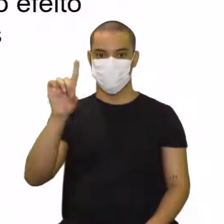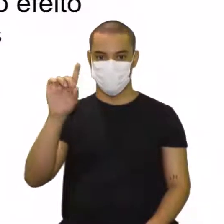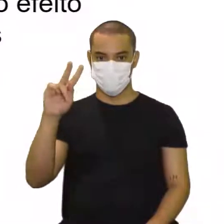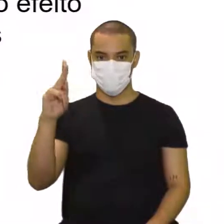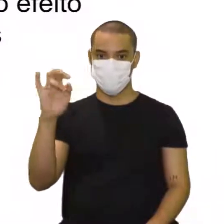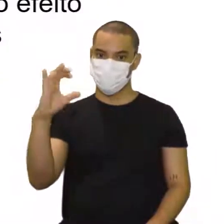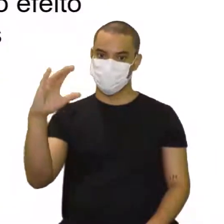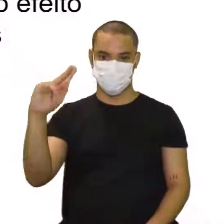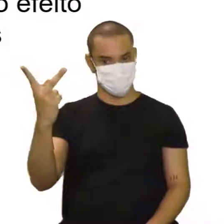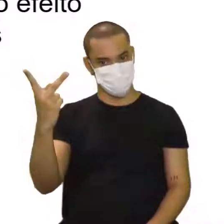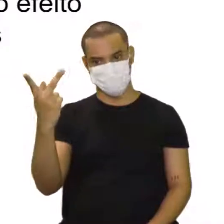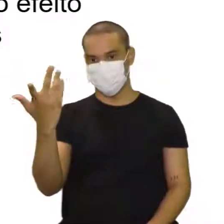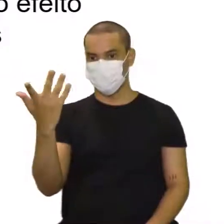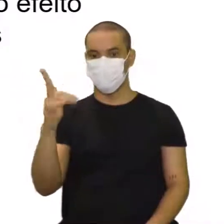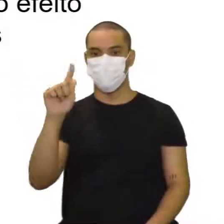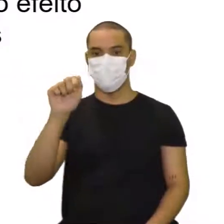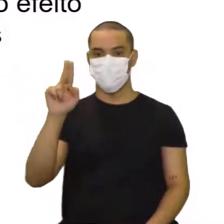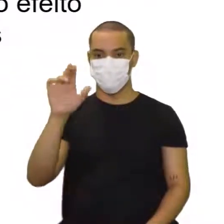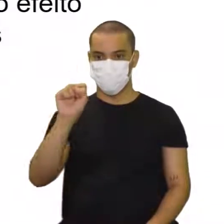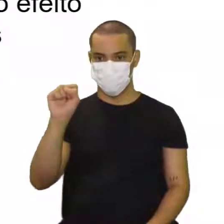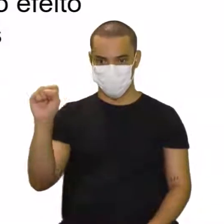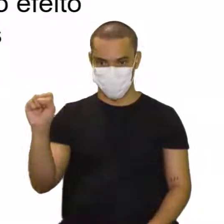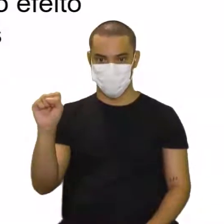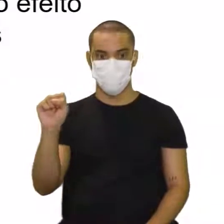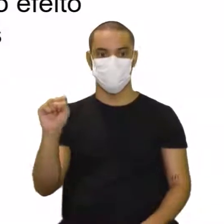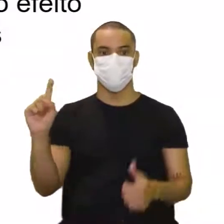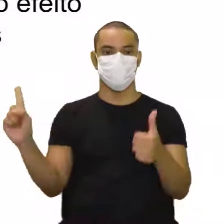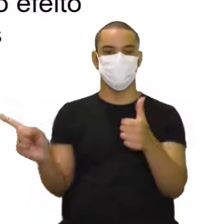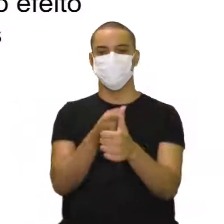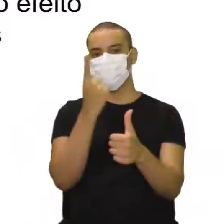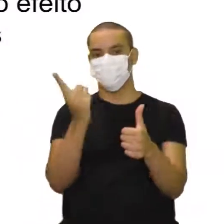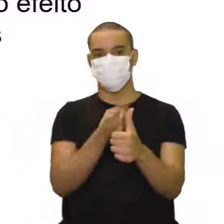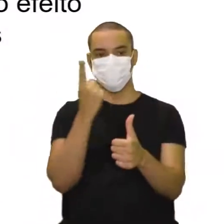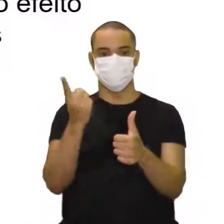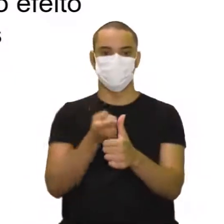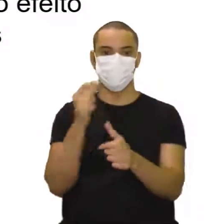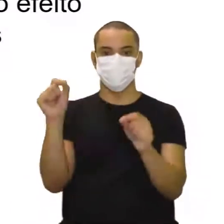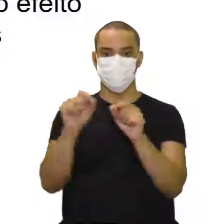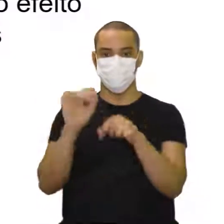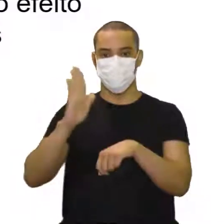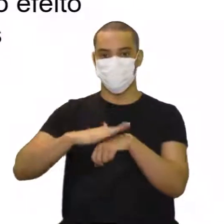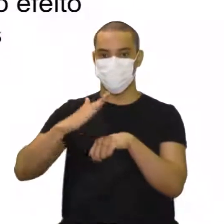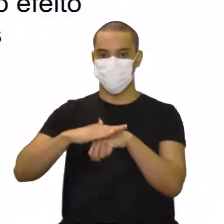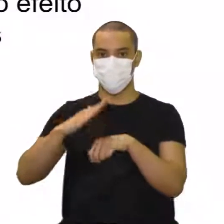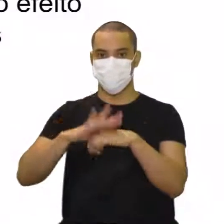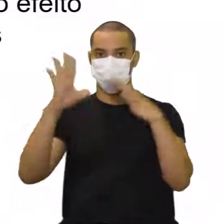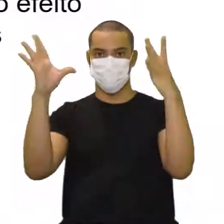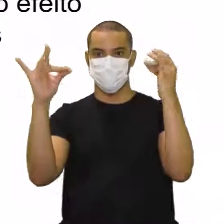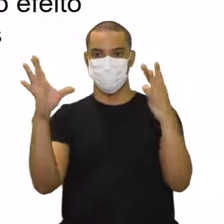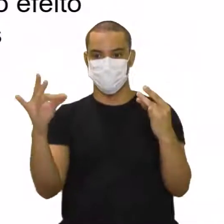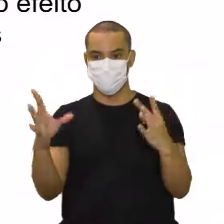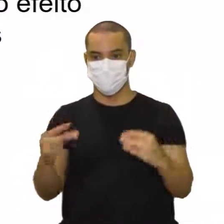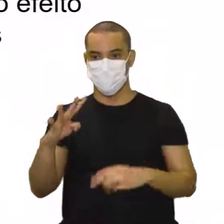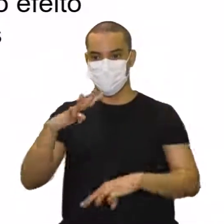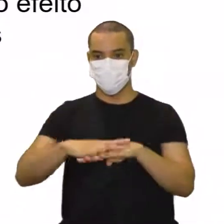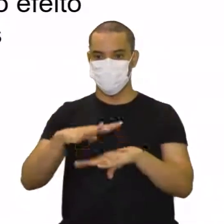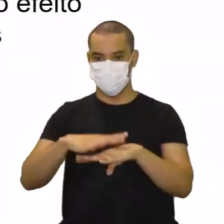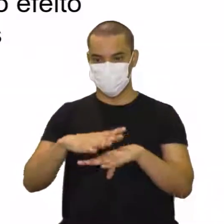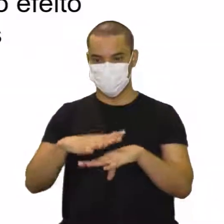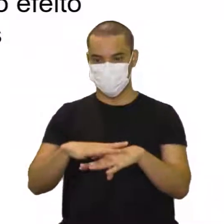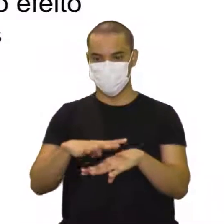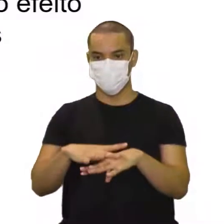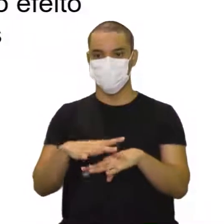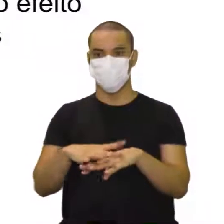Friedrich, aí tem que ver qual é Gauss, né? Que primeiro formulou descrições